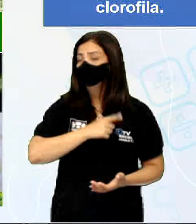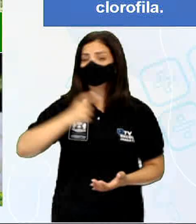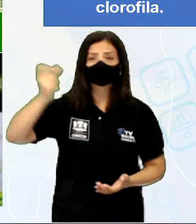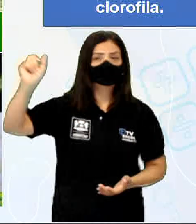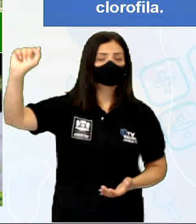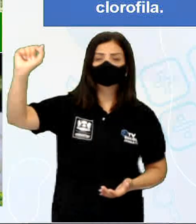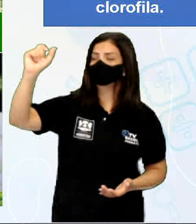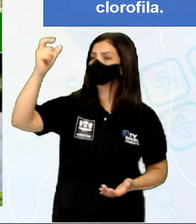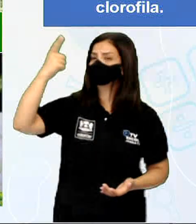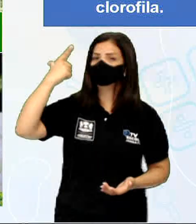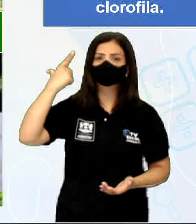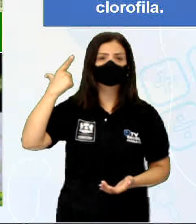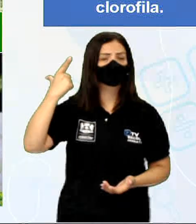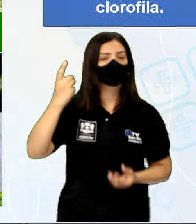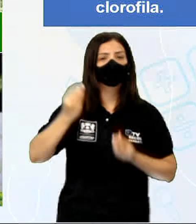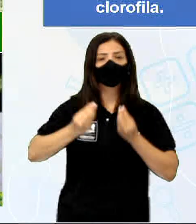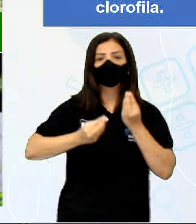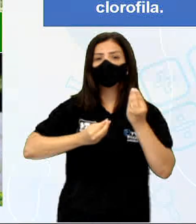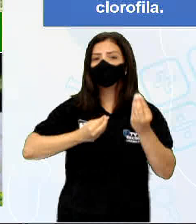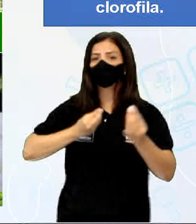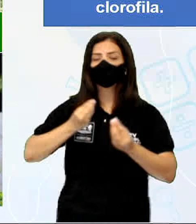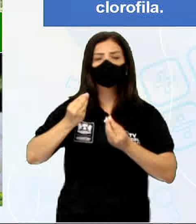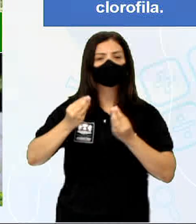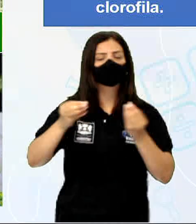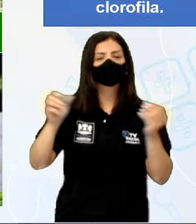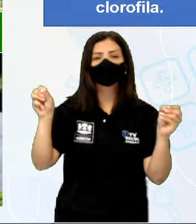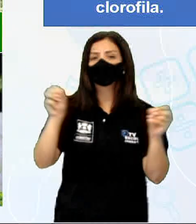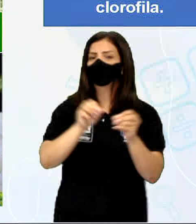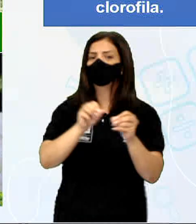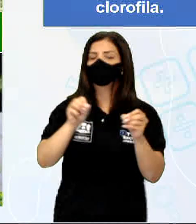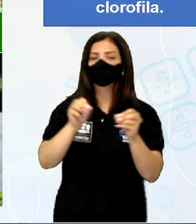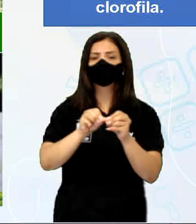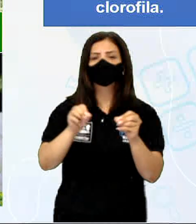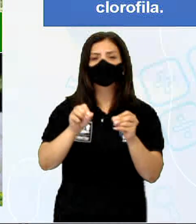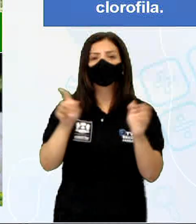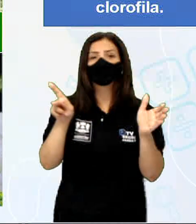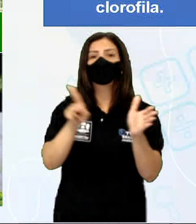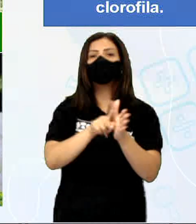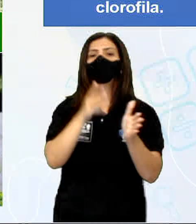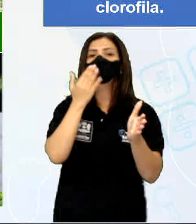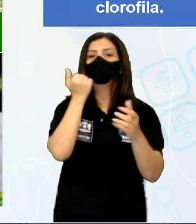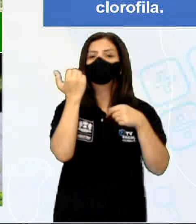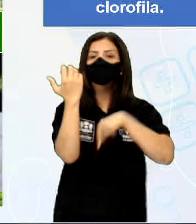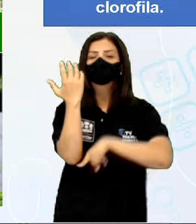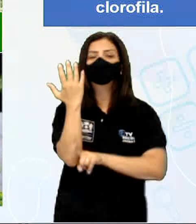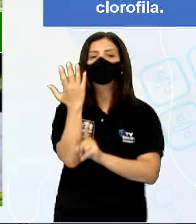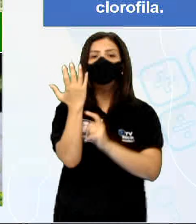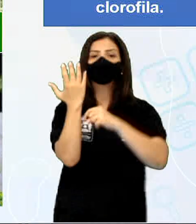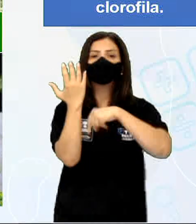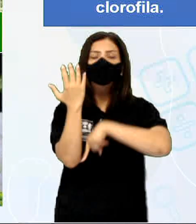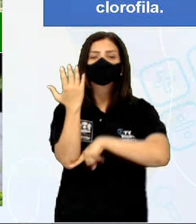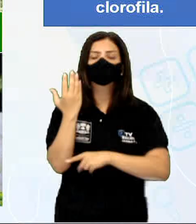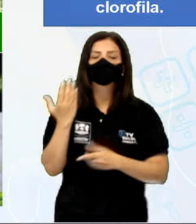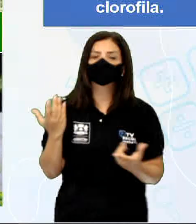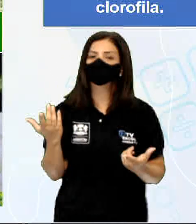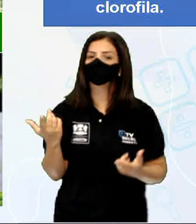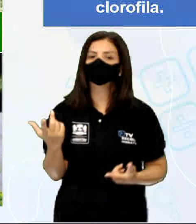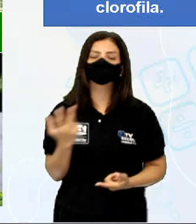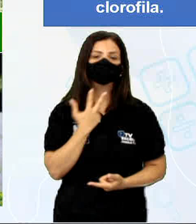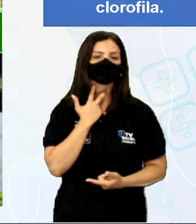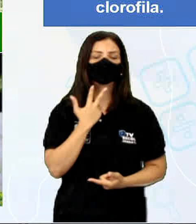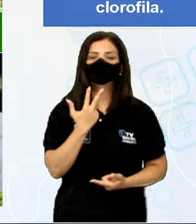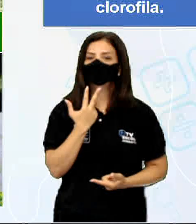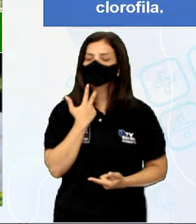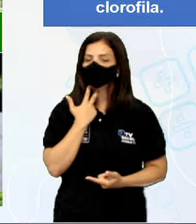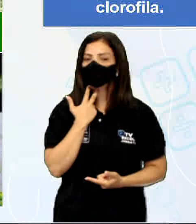energia solar, os produtores não poderiam realizar a fotossíntese. E assim, outros animais